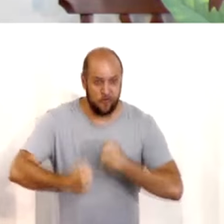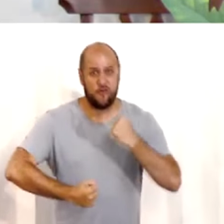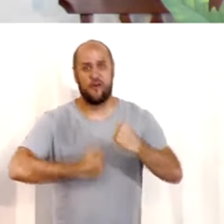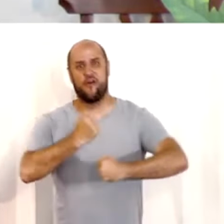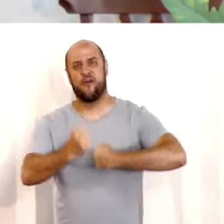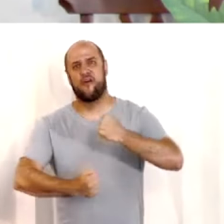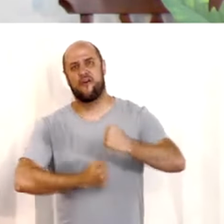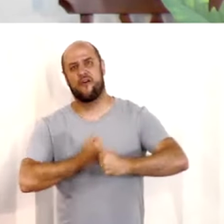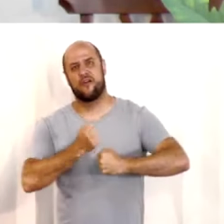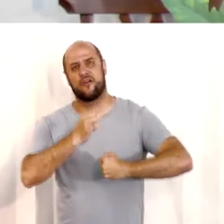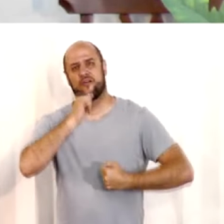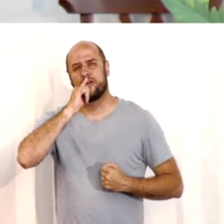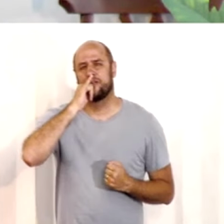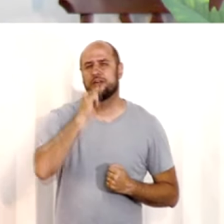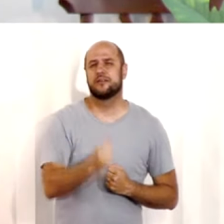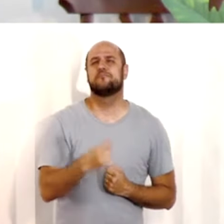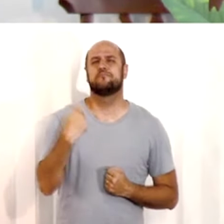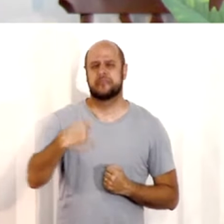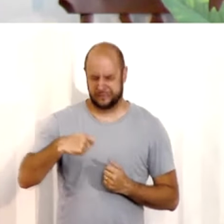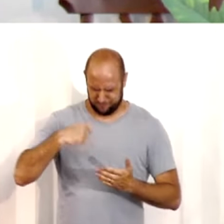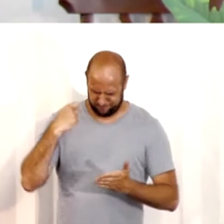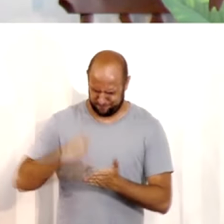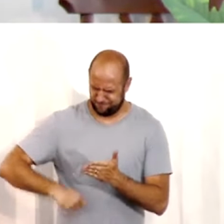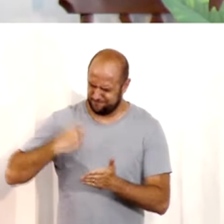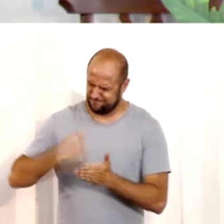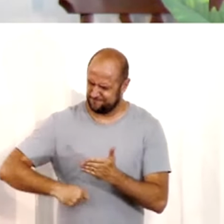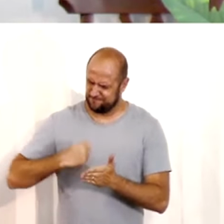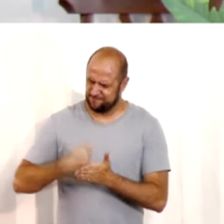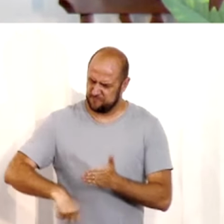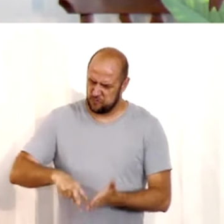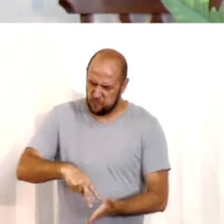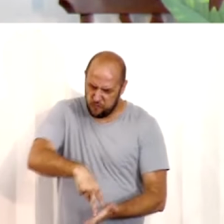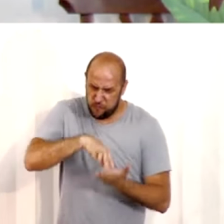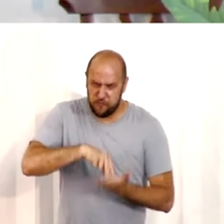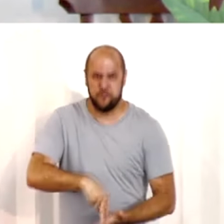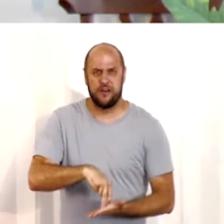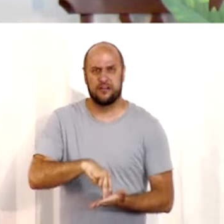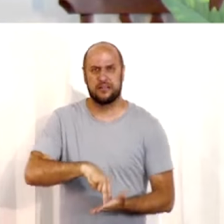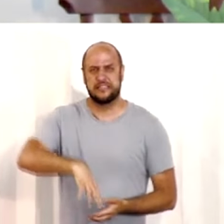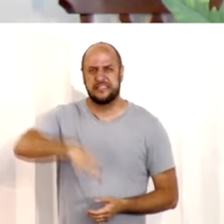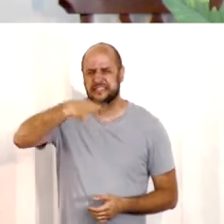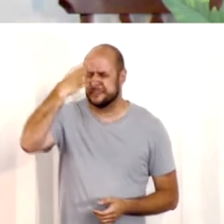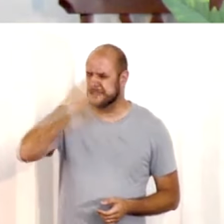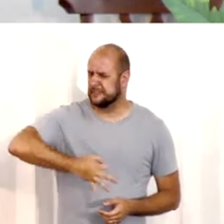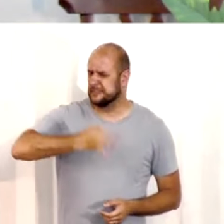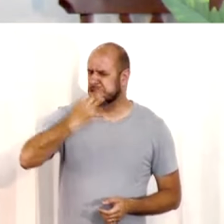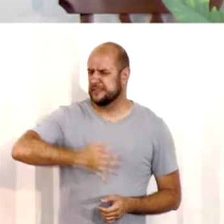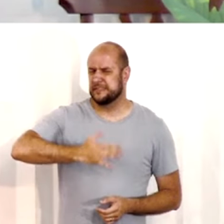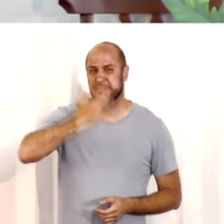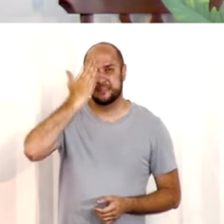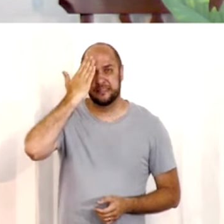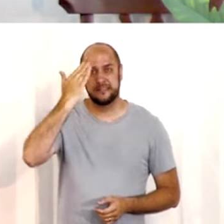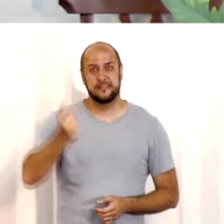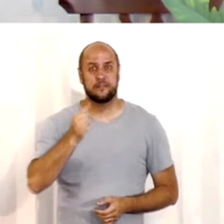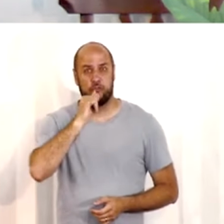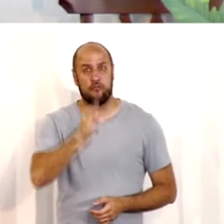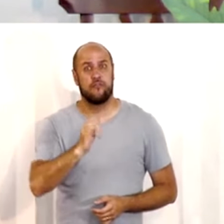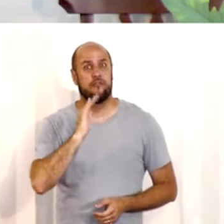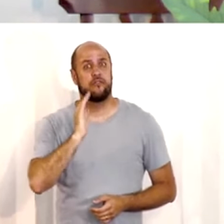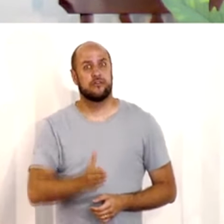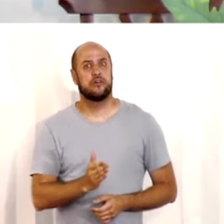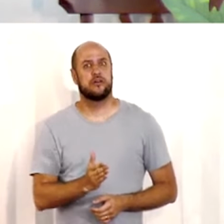não estava vendo a perseverança, a certeza que havia, que o autor havia contado no